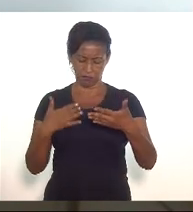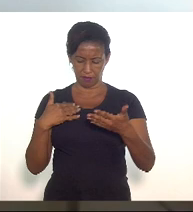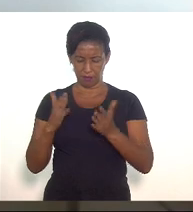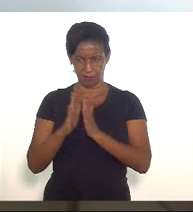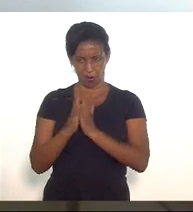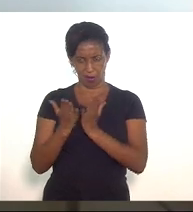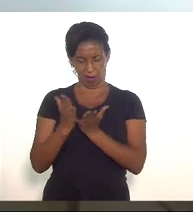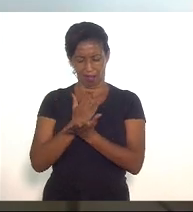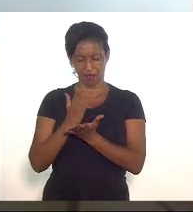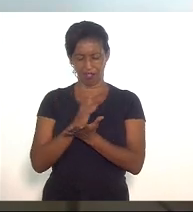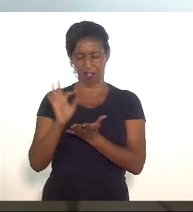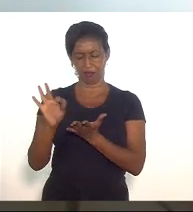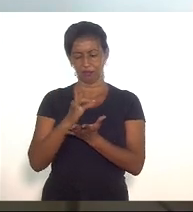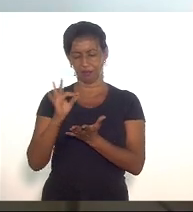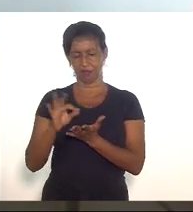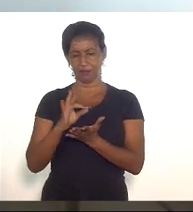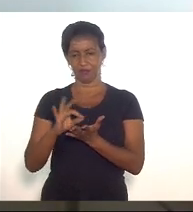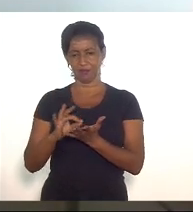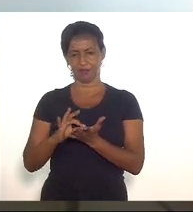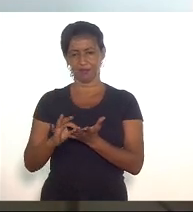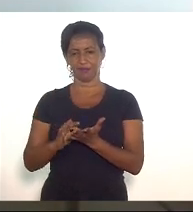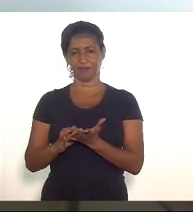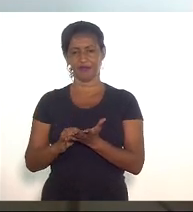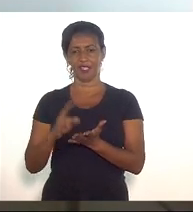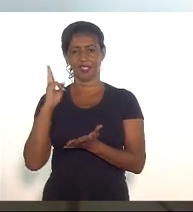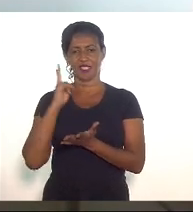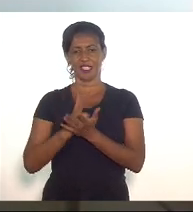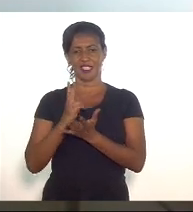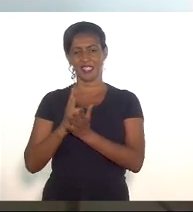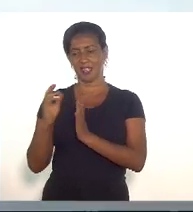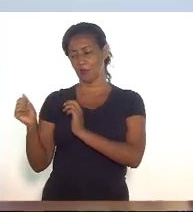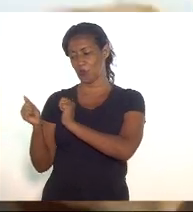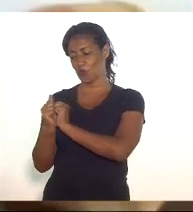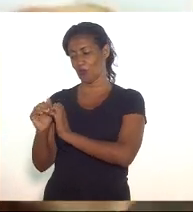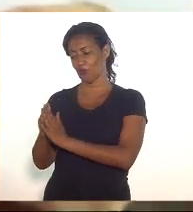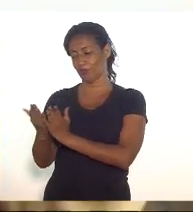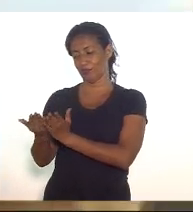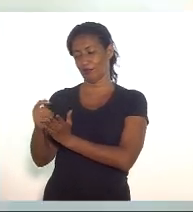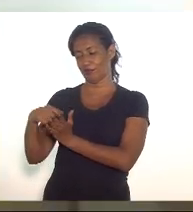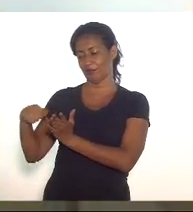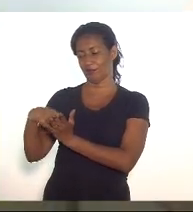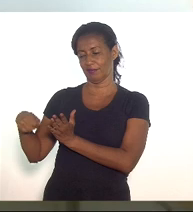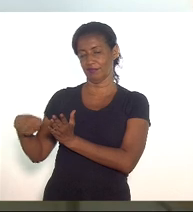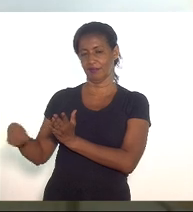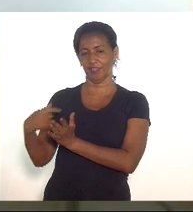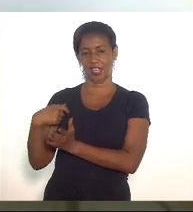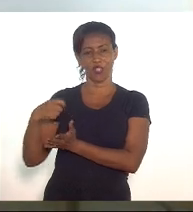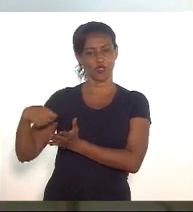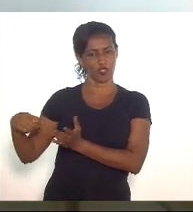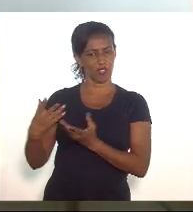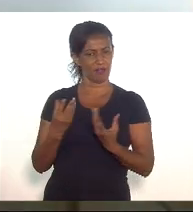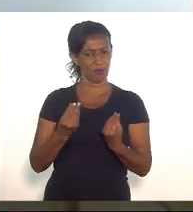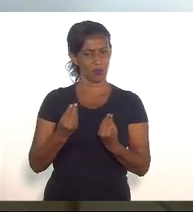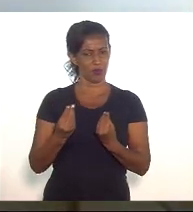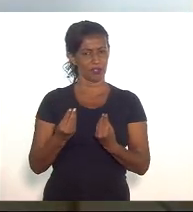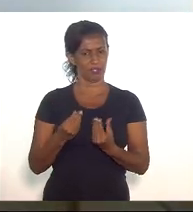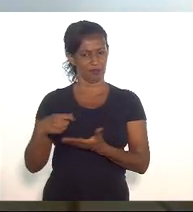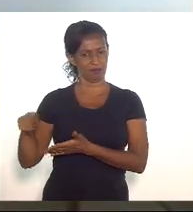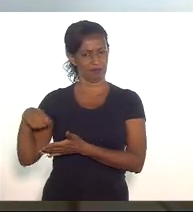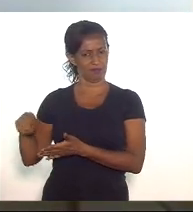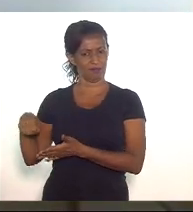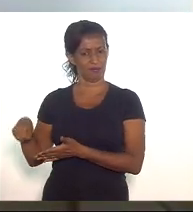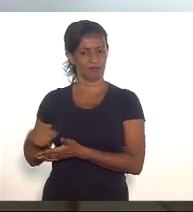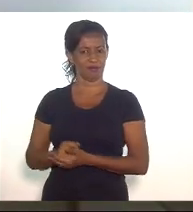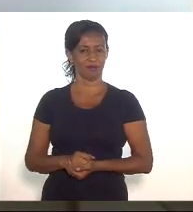de anotações, que está sempre do meu lado, que está aqui, eu escrevi muito, escrevi